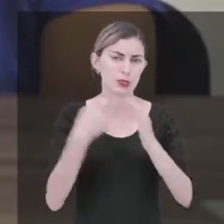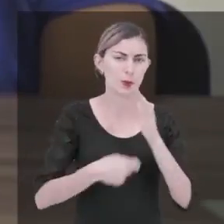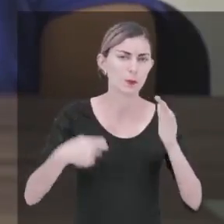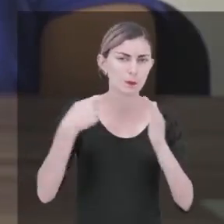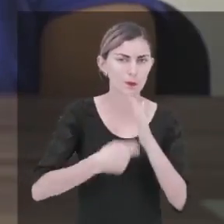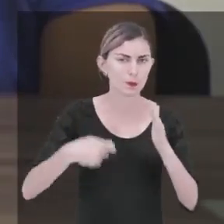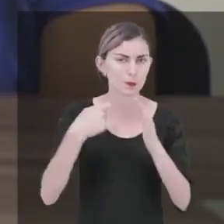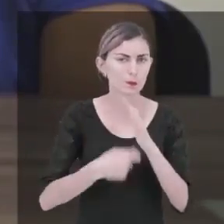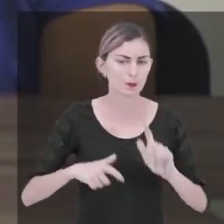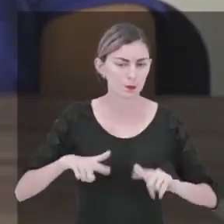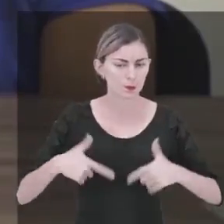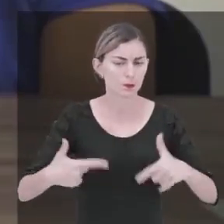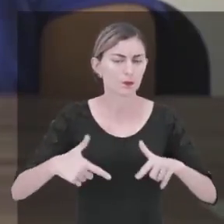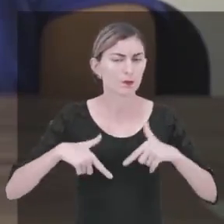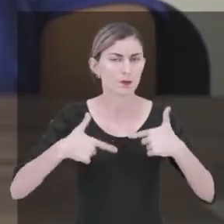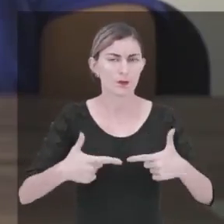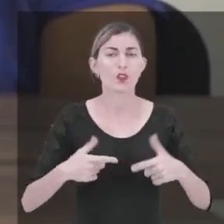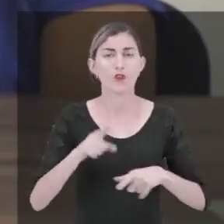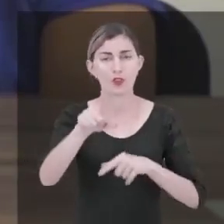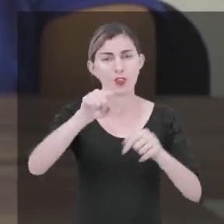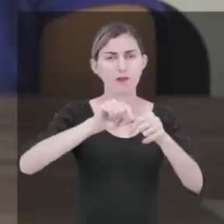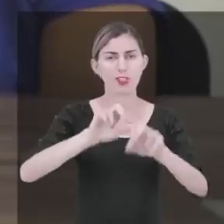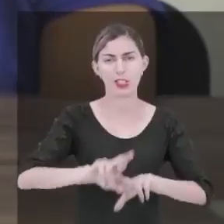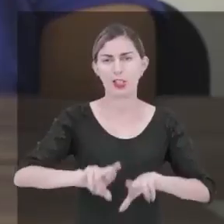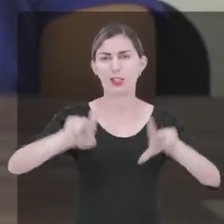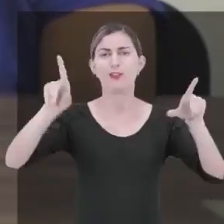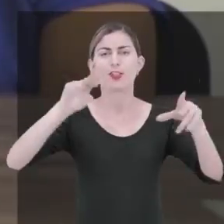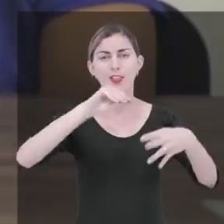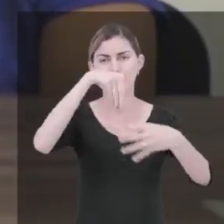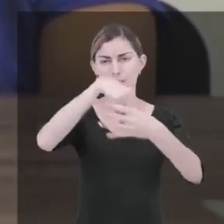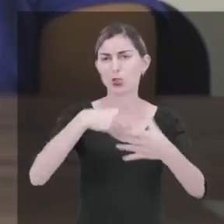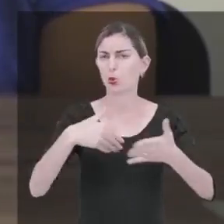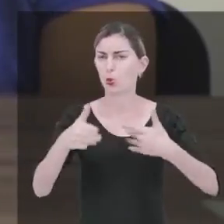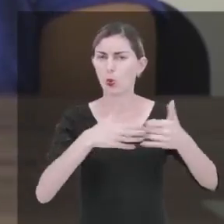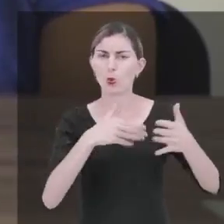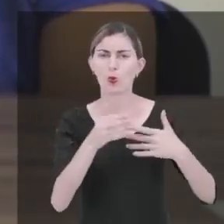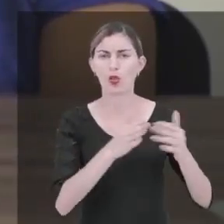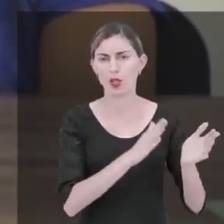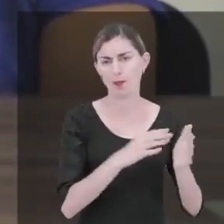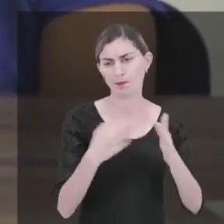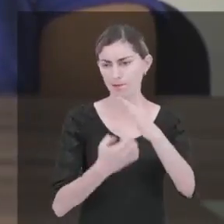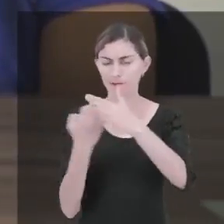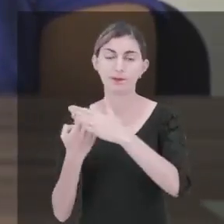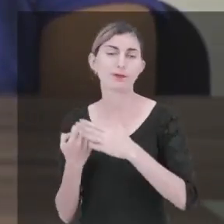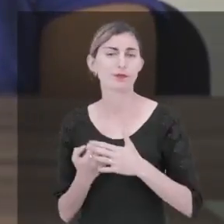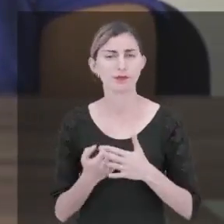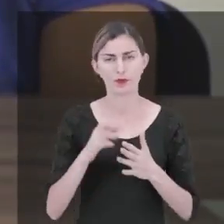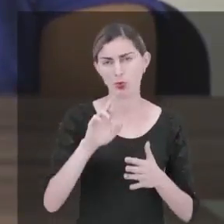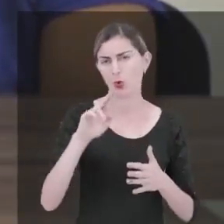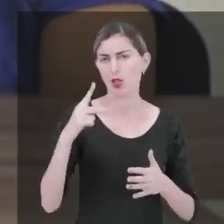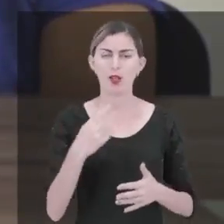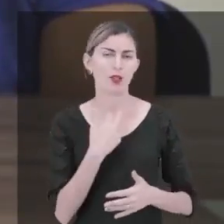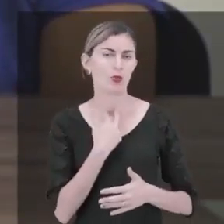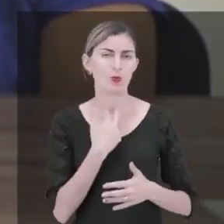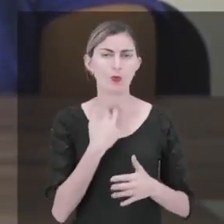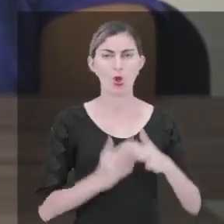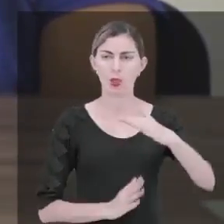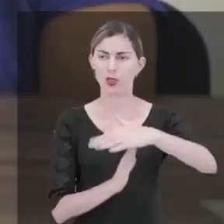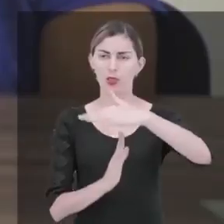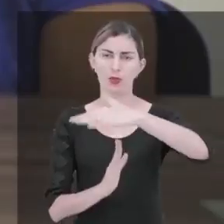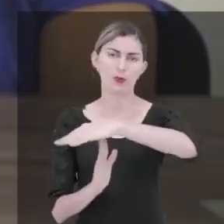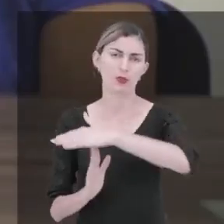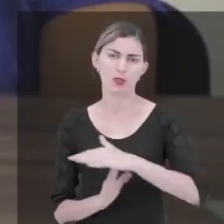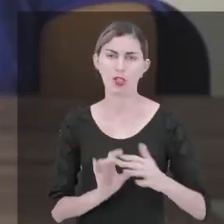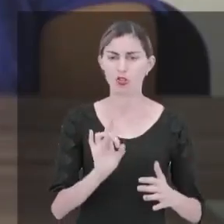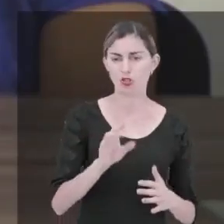necessário perseverança. Vocês vão fazer a diferença dentro de qualquer organização. O RH ele não pode ser